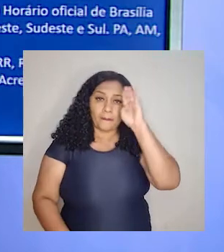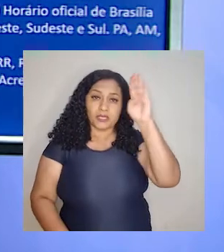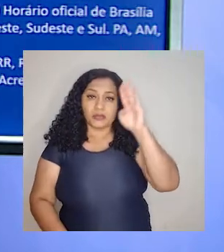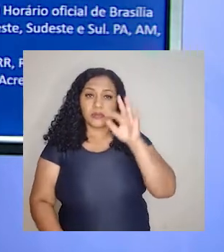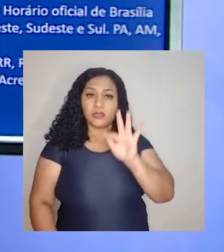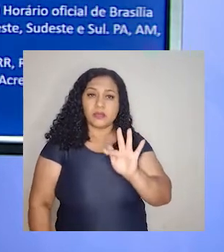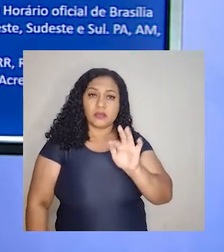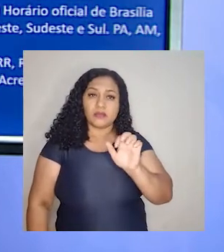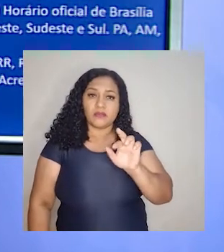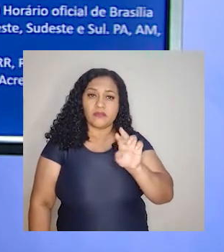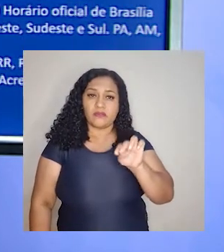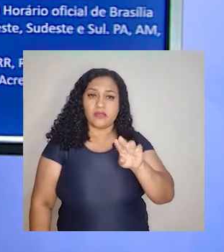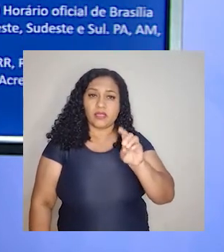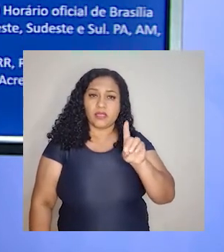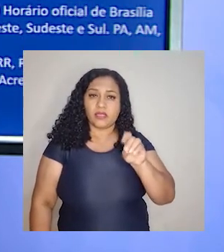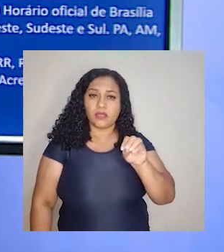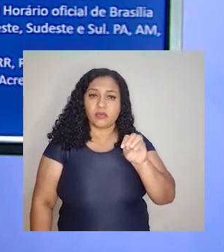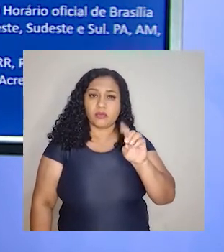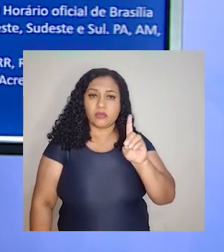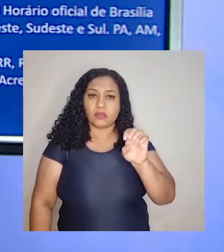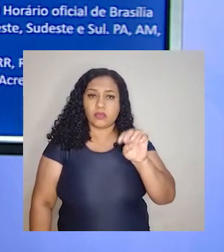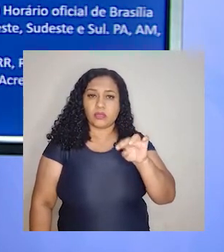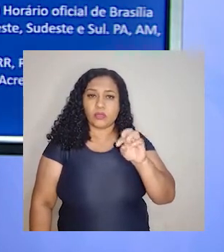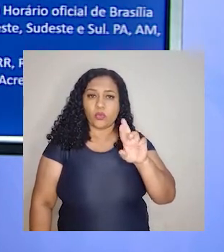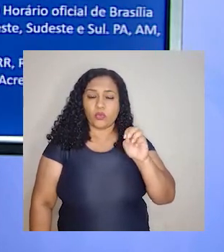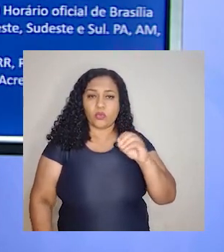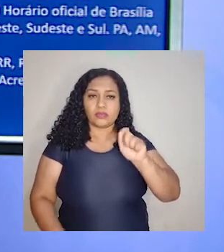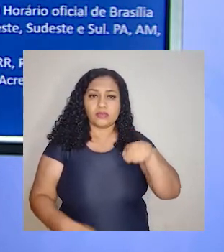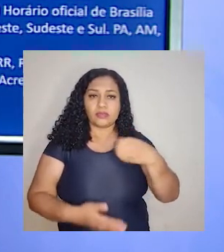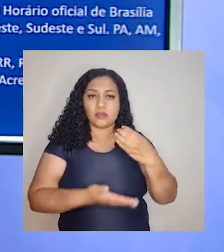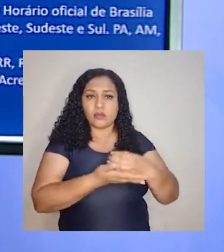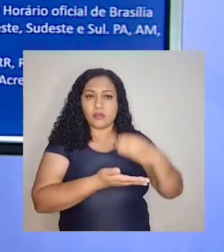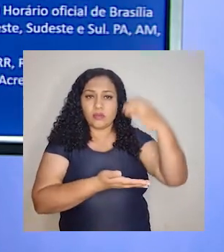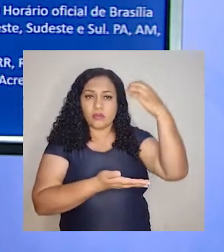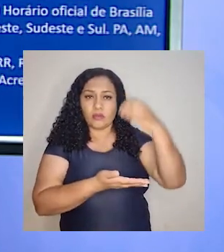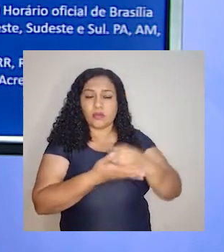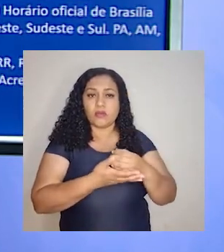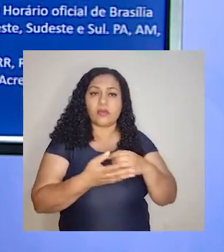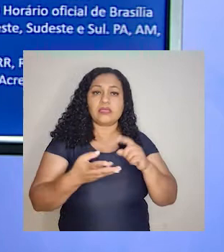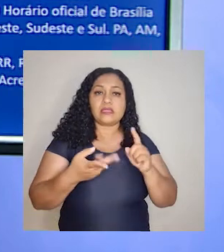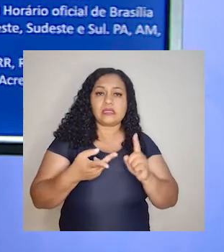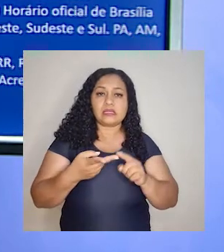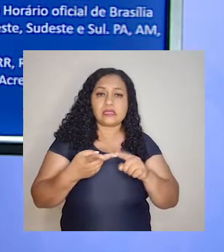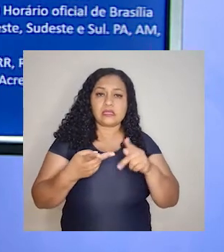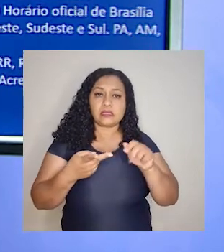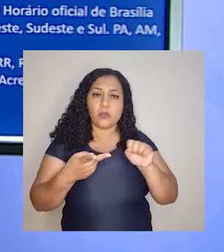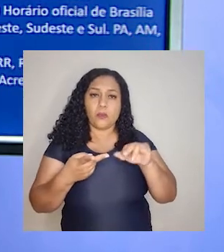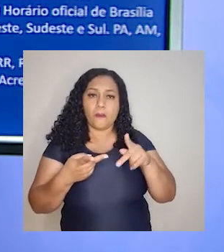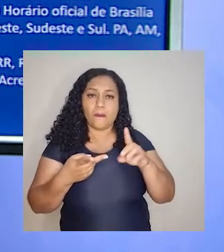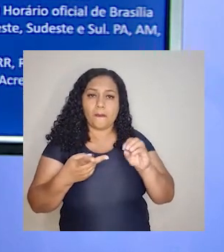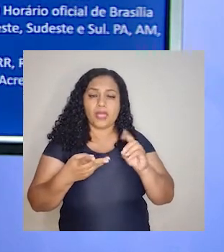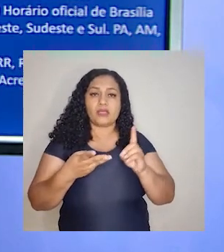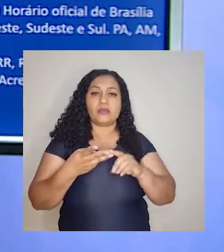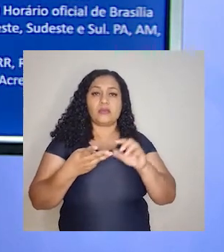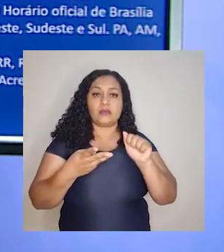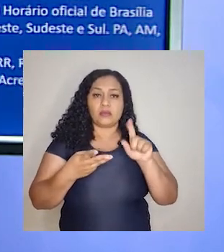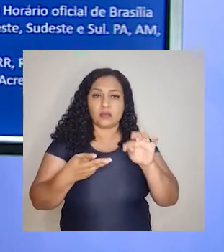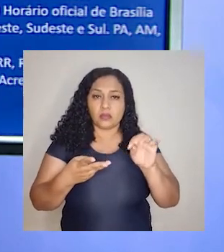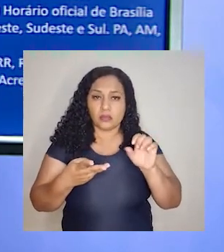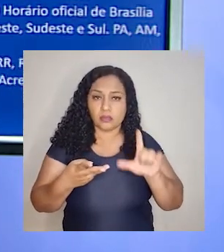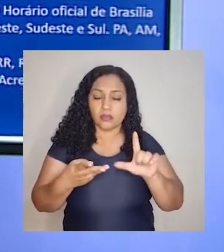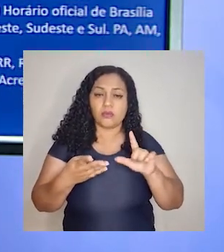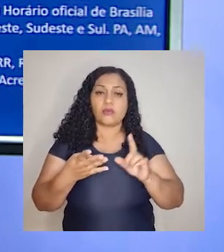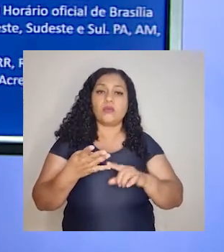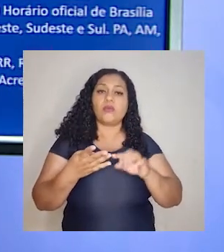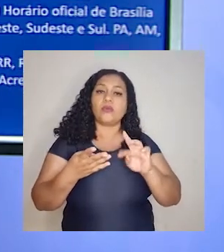massinha Tá informando aqui a referência principal aqui a Noronha Fernando de Noronha temos também o São Pedro e São Paulo Atol das Rocas